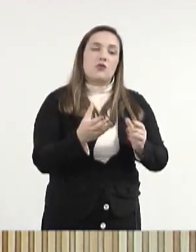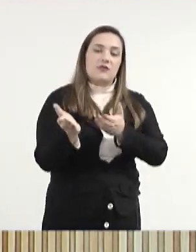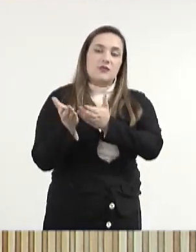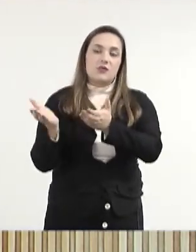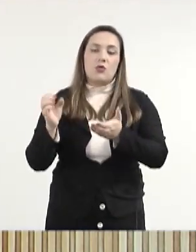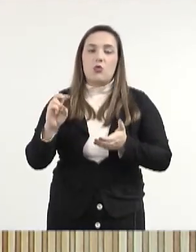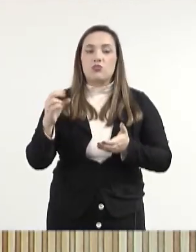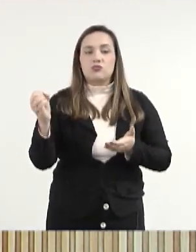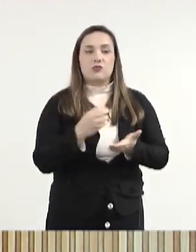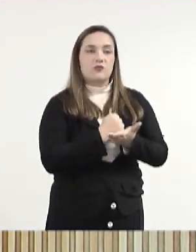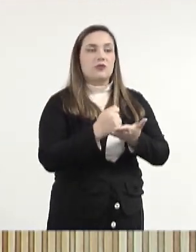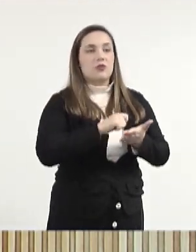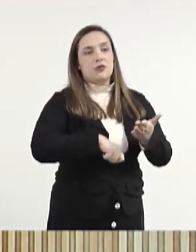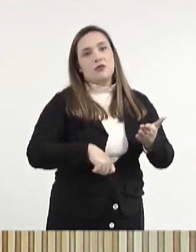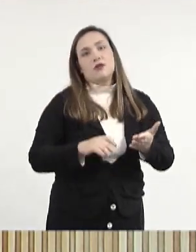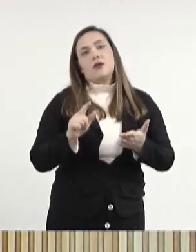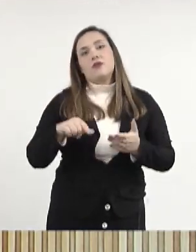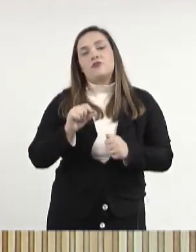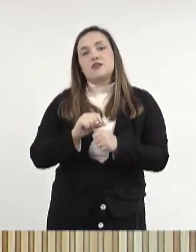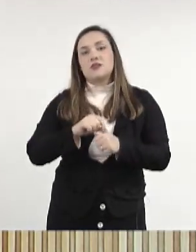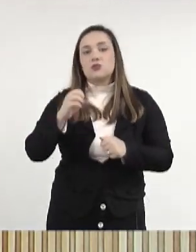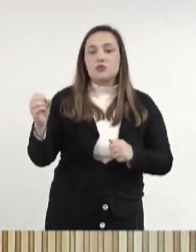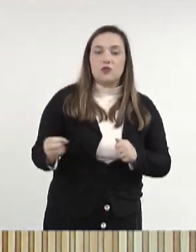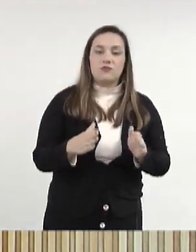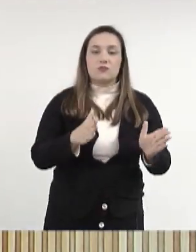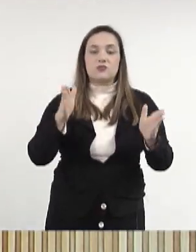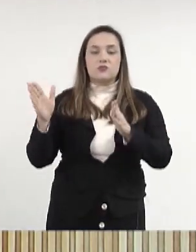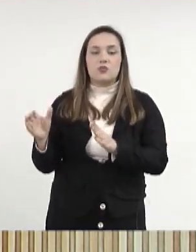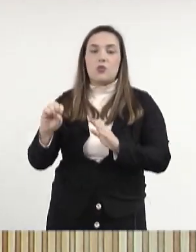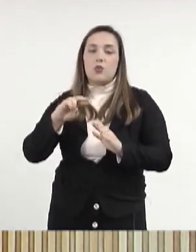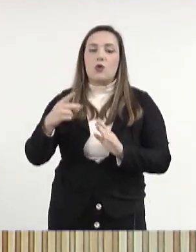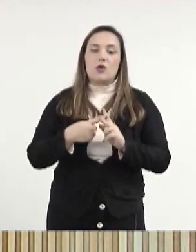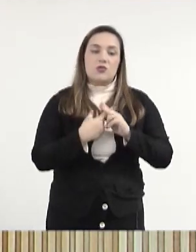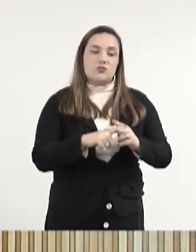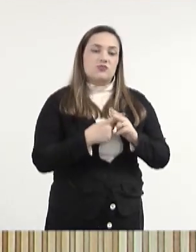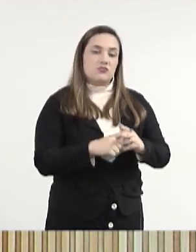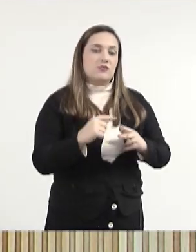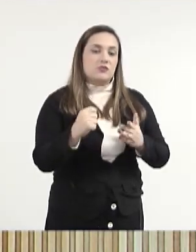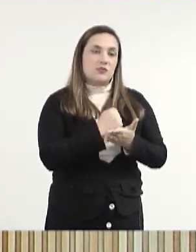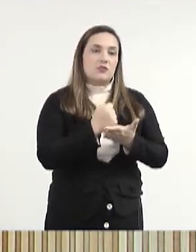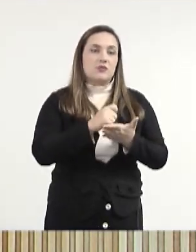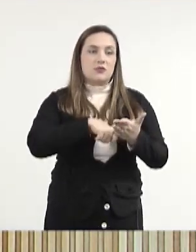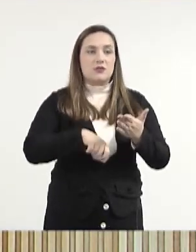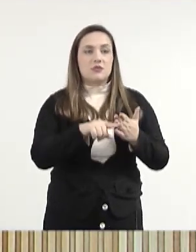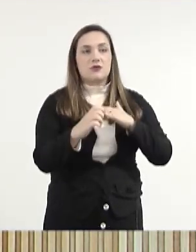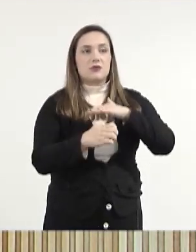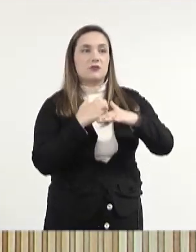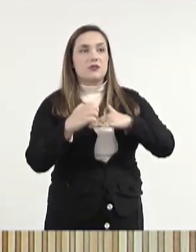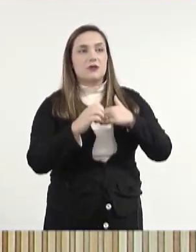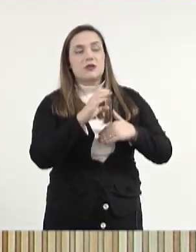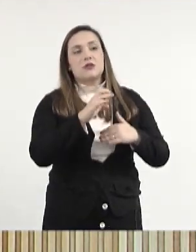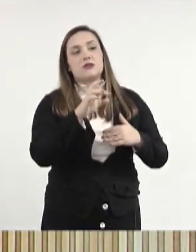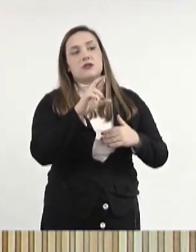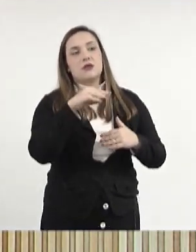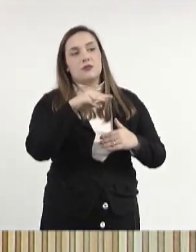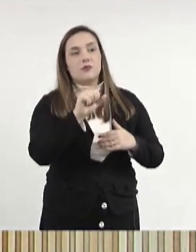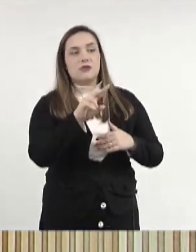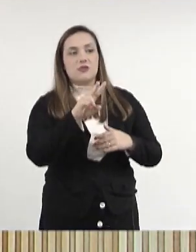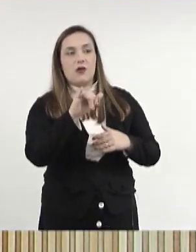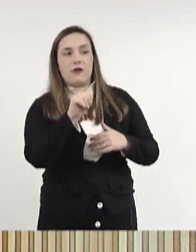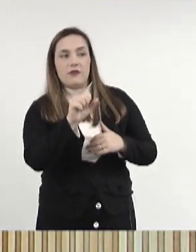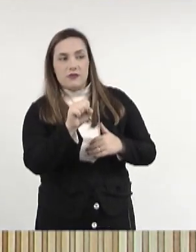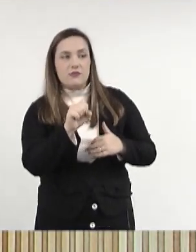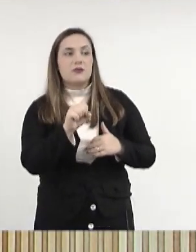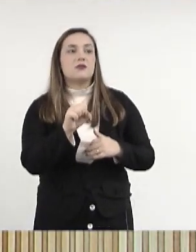ou é a repactuação? É começar todo um processo novamente? Ou é ajustar o atual contrato para que a empresa, no caso CCR, que já está na gestão